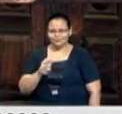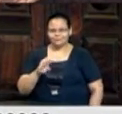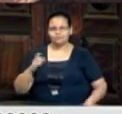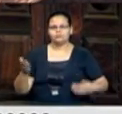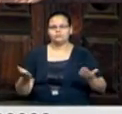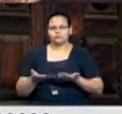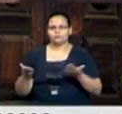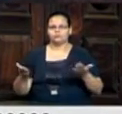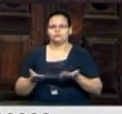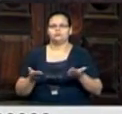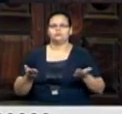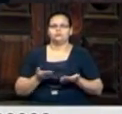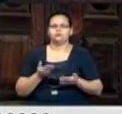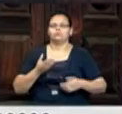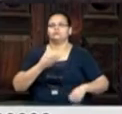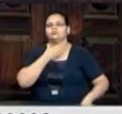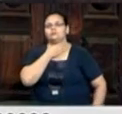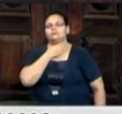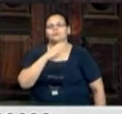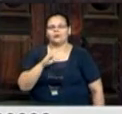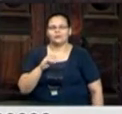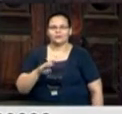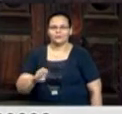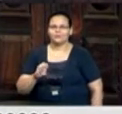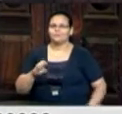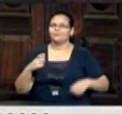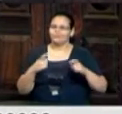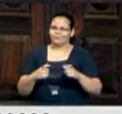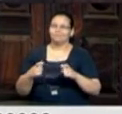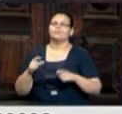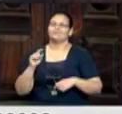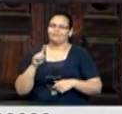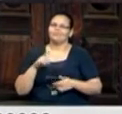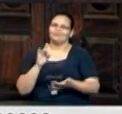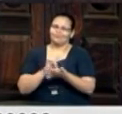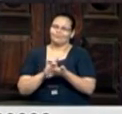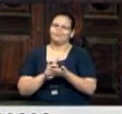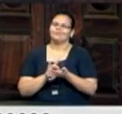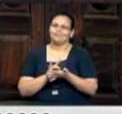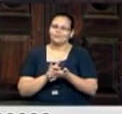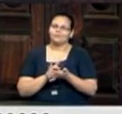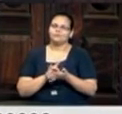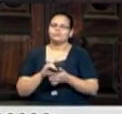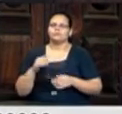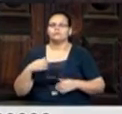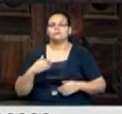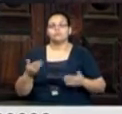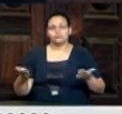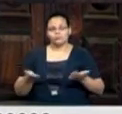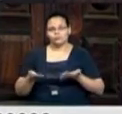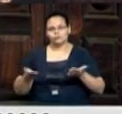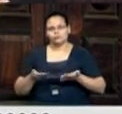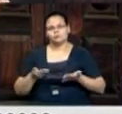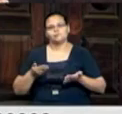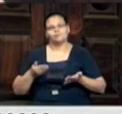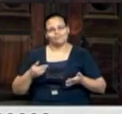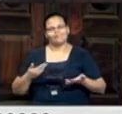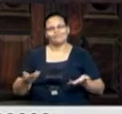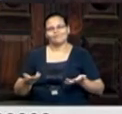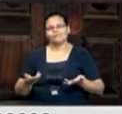atualmente. Uma crise onde realmente chegamos a